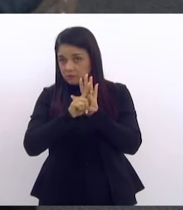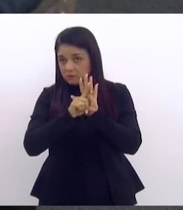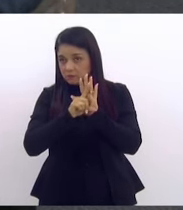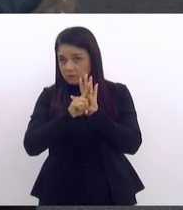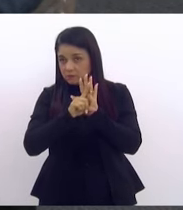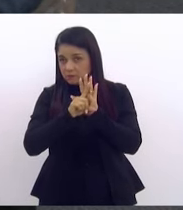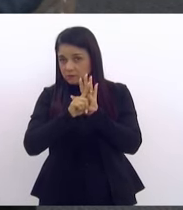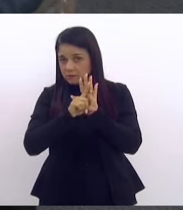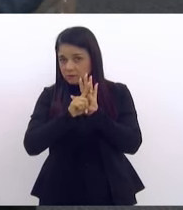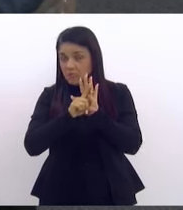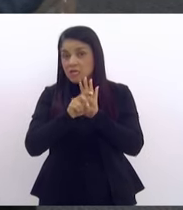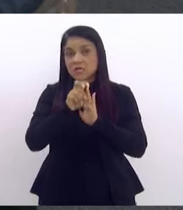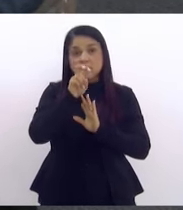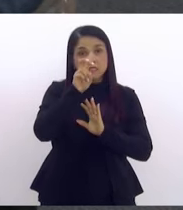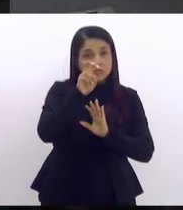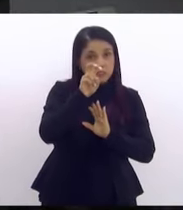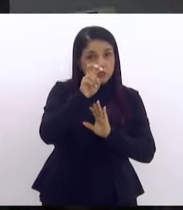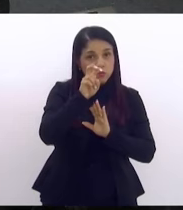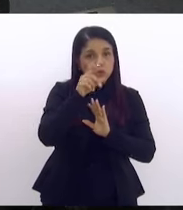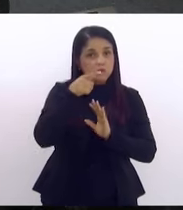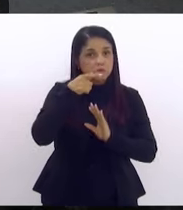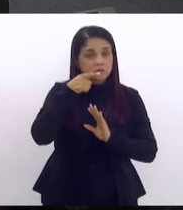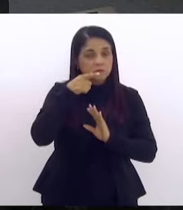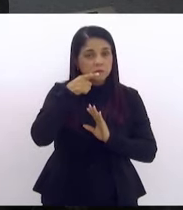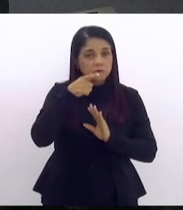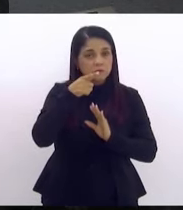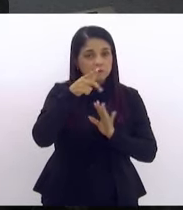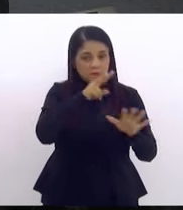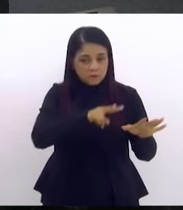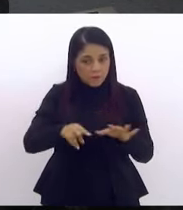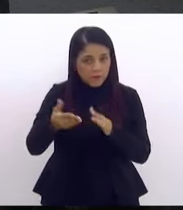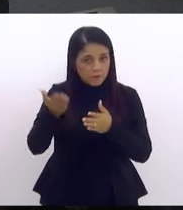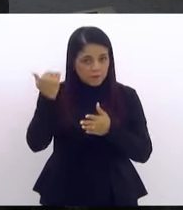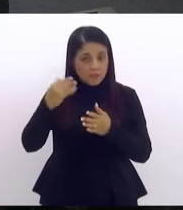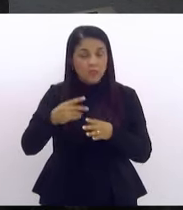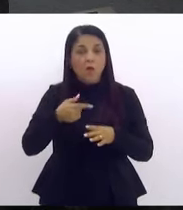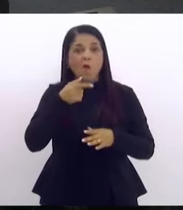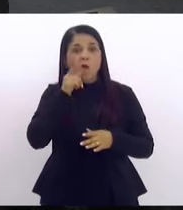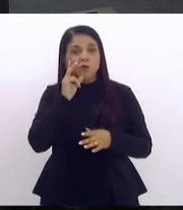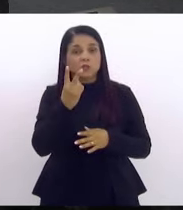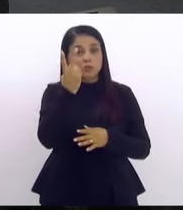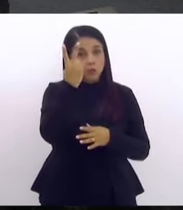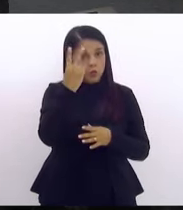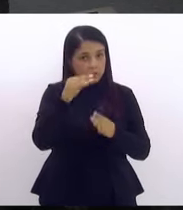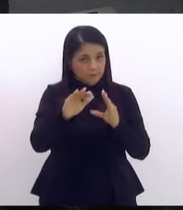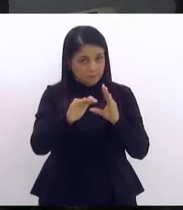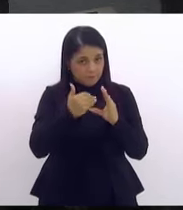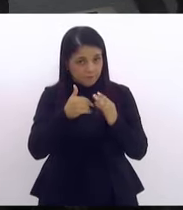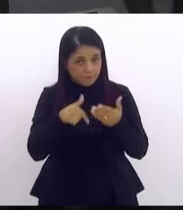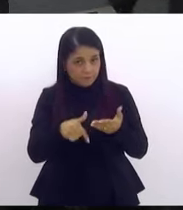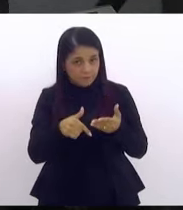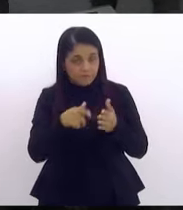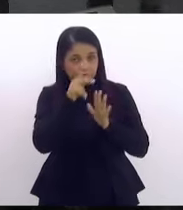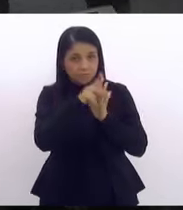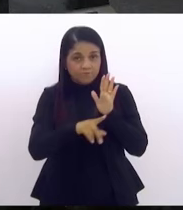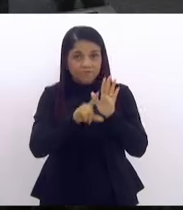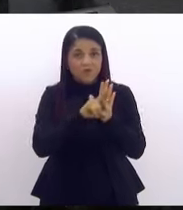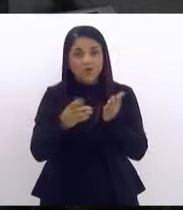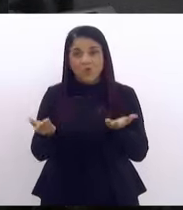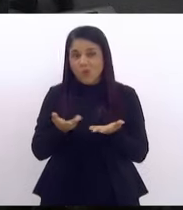Luiz, os 5 de semana passada, ontem chegaram 2. Não, pois é, mas eu só tive acesso a eles ontem. É porque eu vou